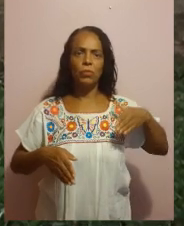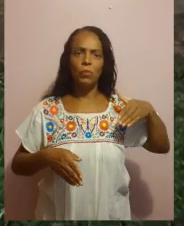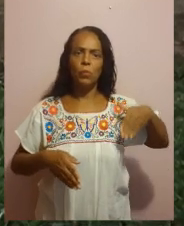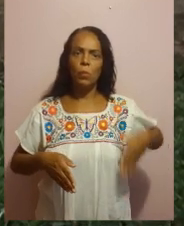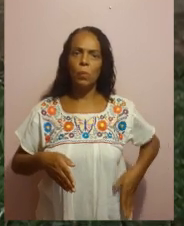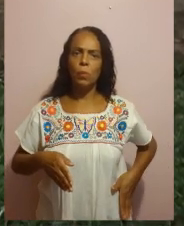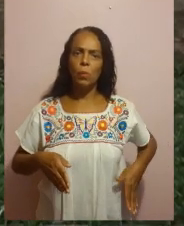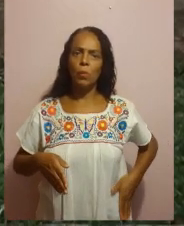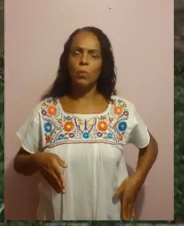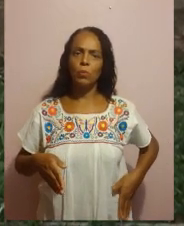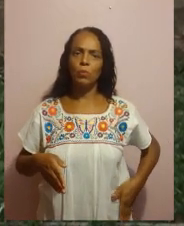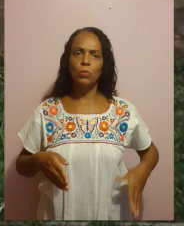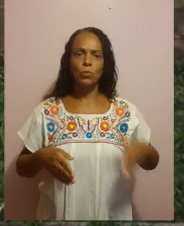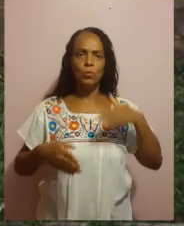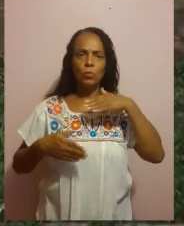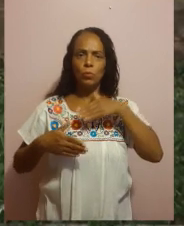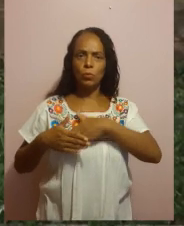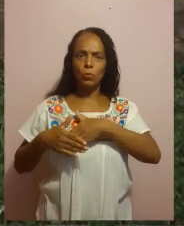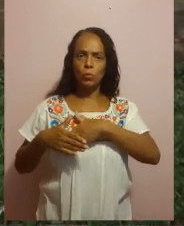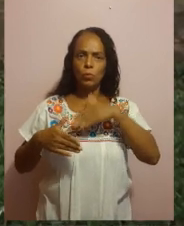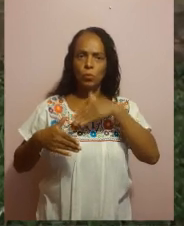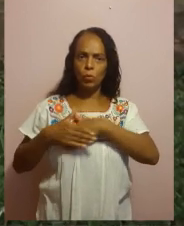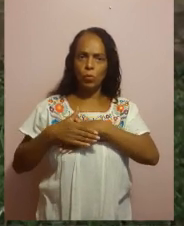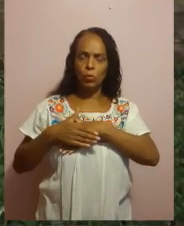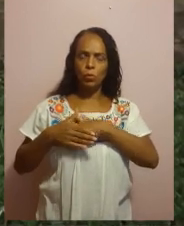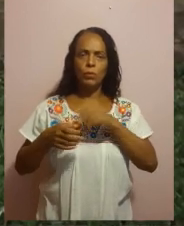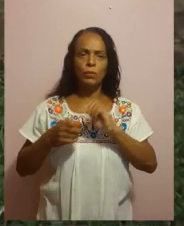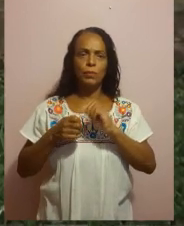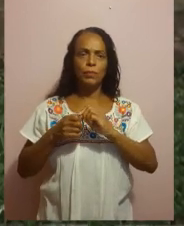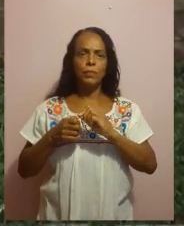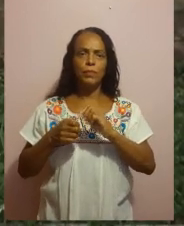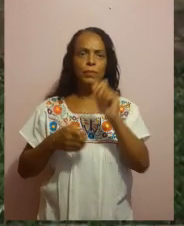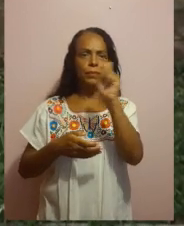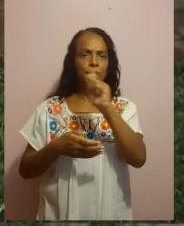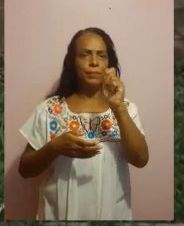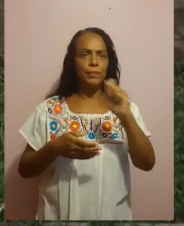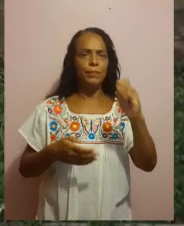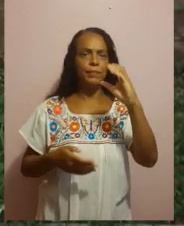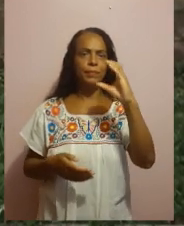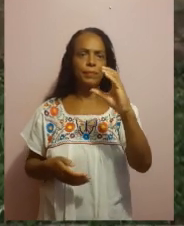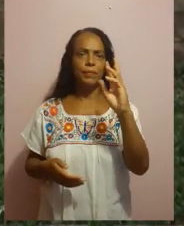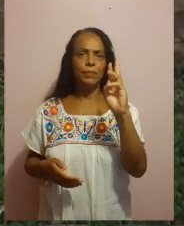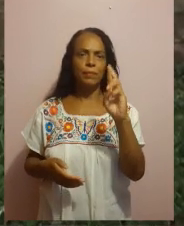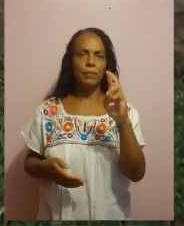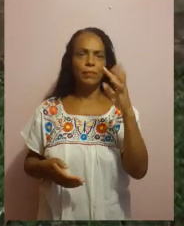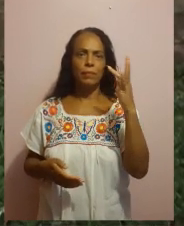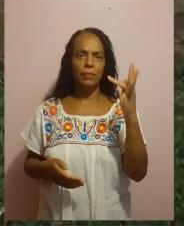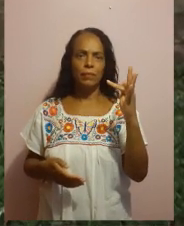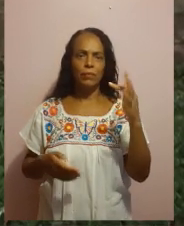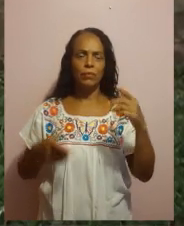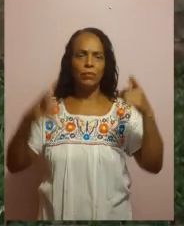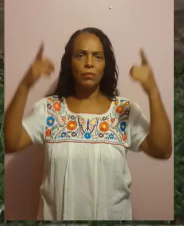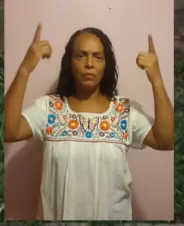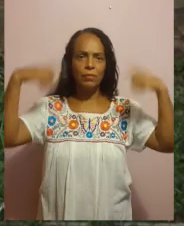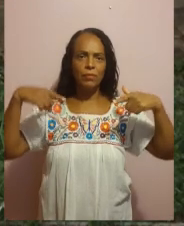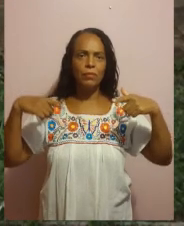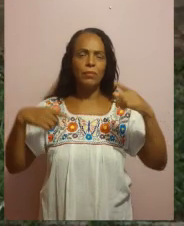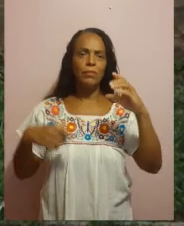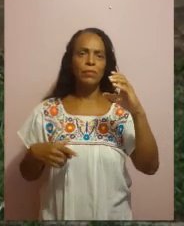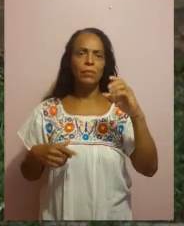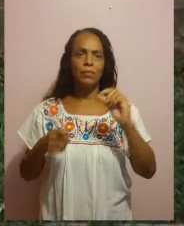tônica com a inscrição CRF, Centro da Rainha